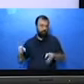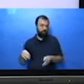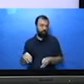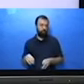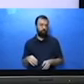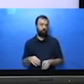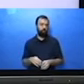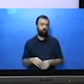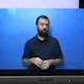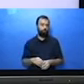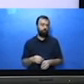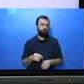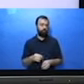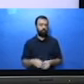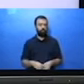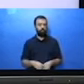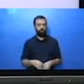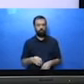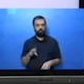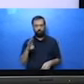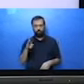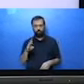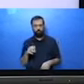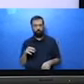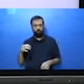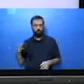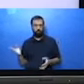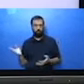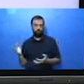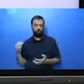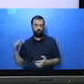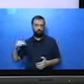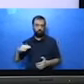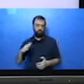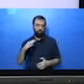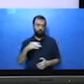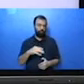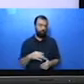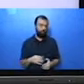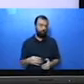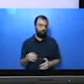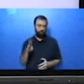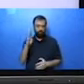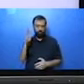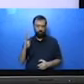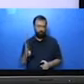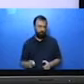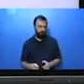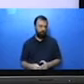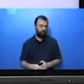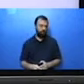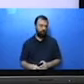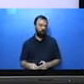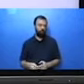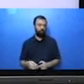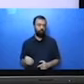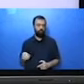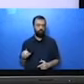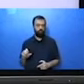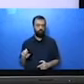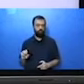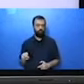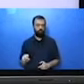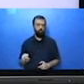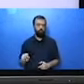do Planalto Atlântico no litoral do país. As serras e os planaltos do leste e do sudeste. Abrange